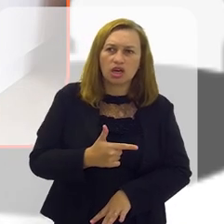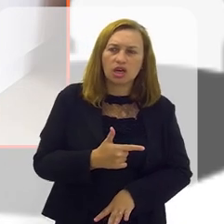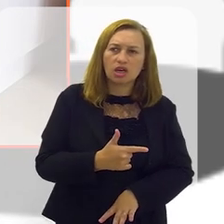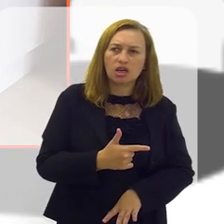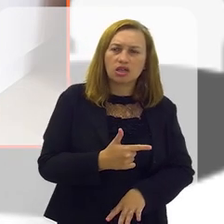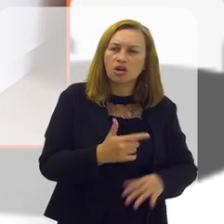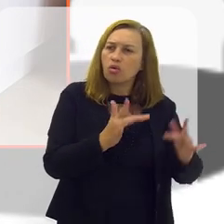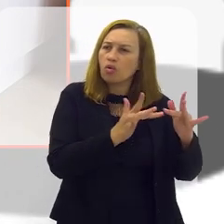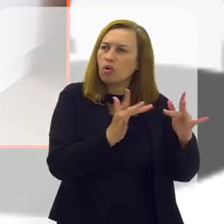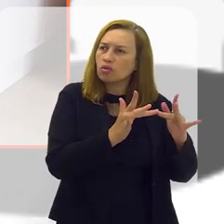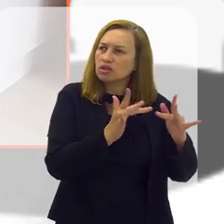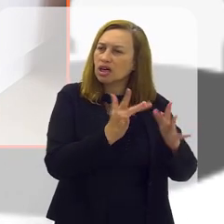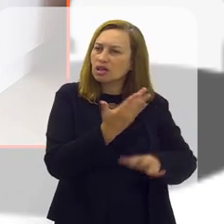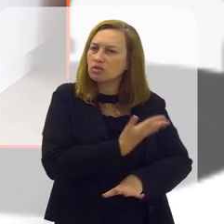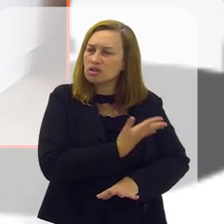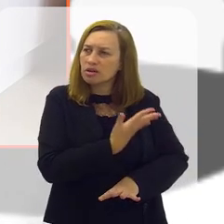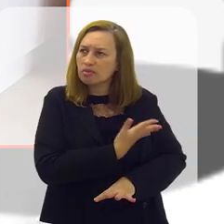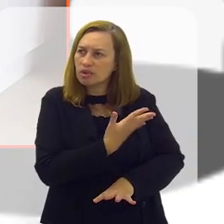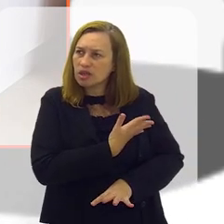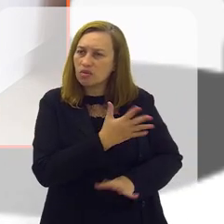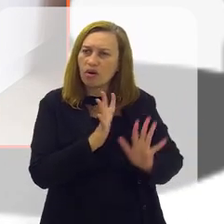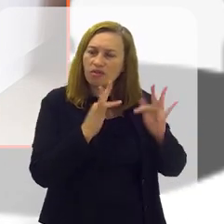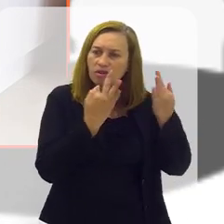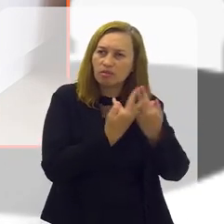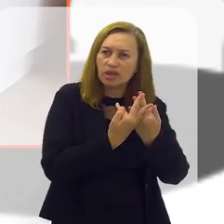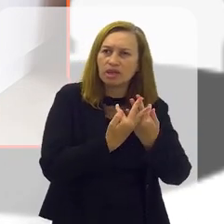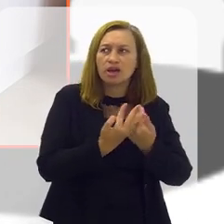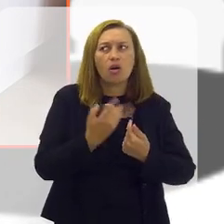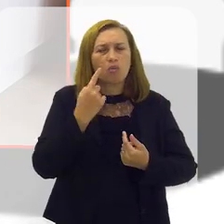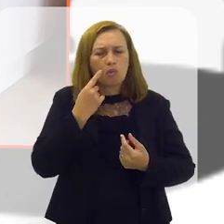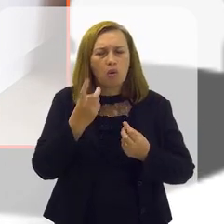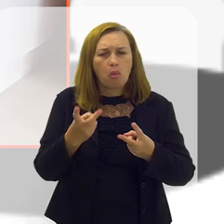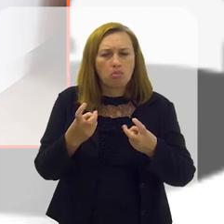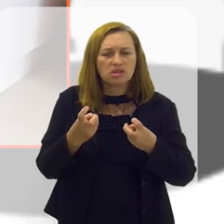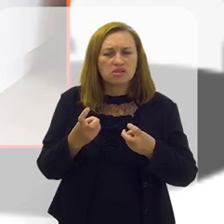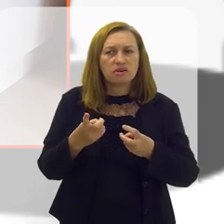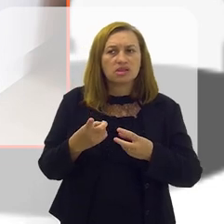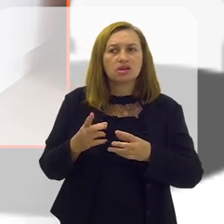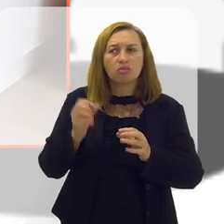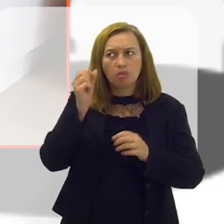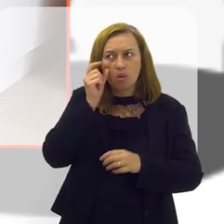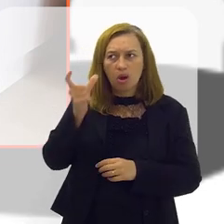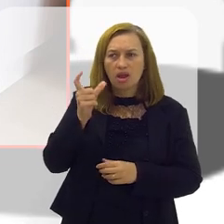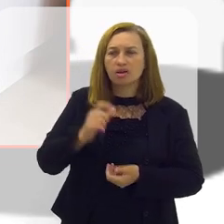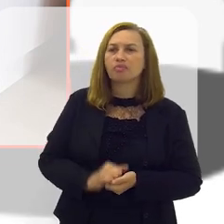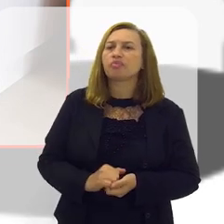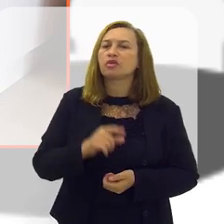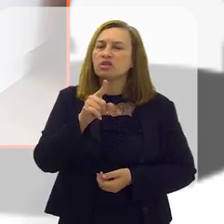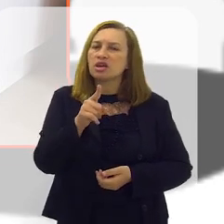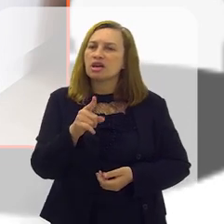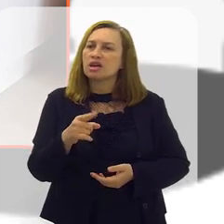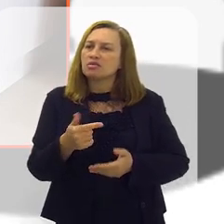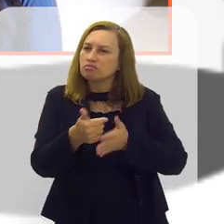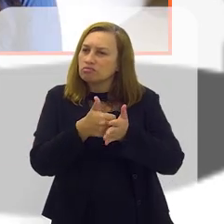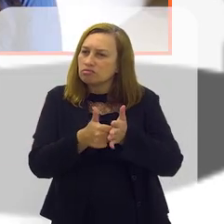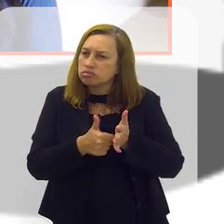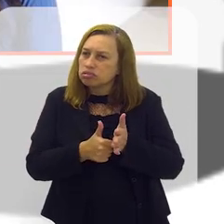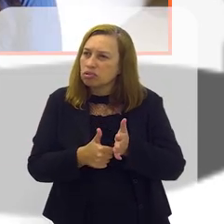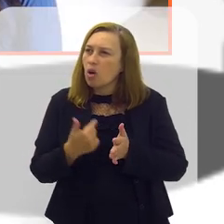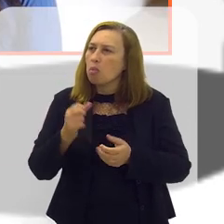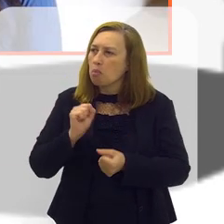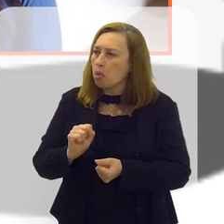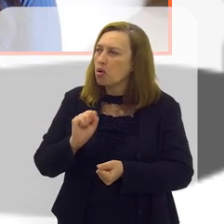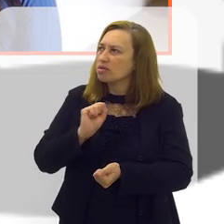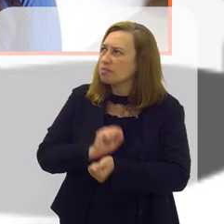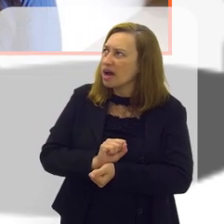dou valor, eu amo, ou quem eu deveria naquele momento. É um alerta, né? Você diz a si mesmo que